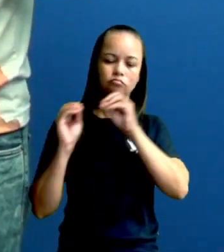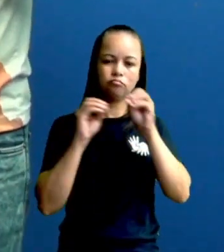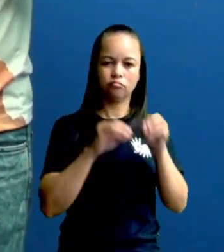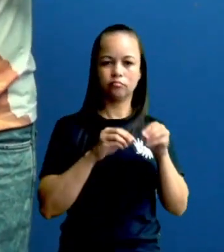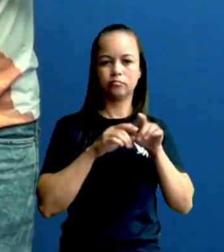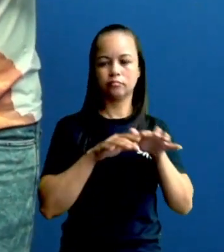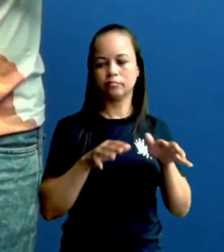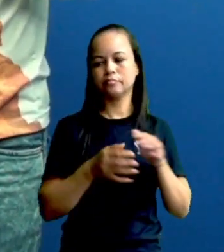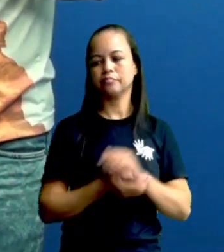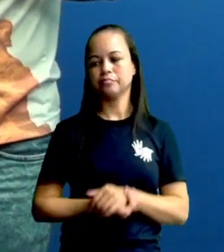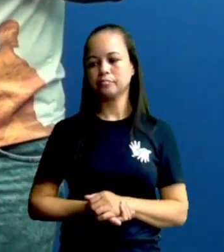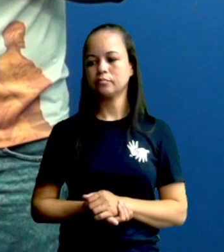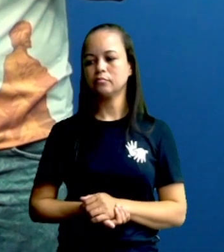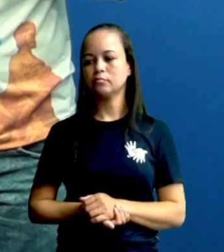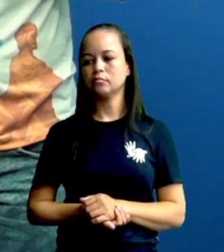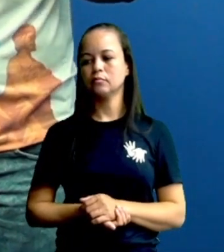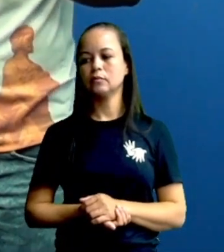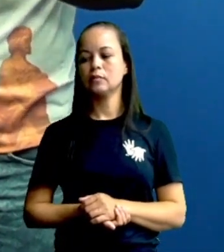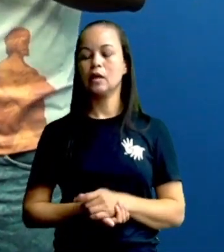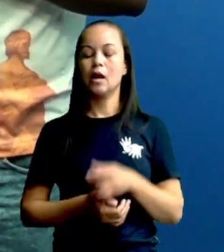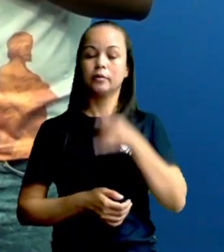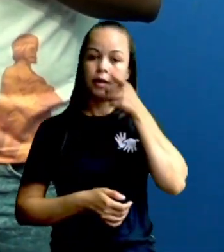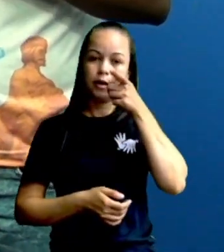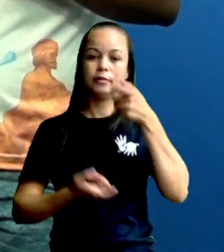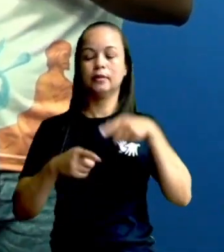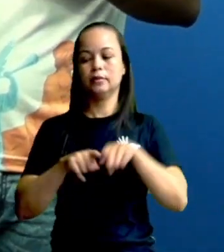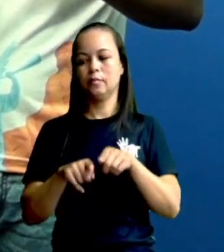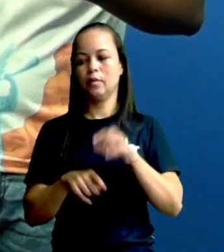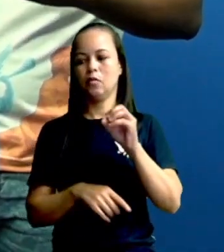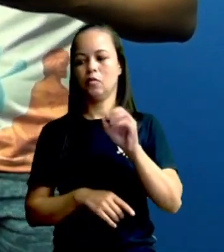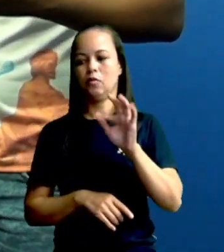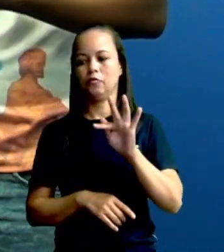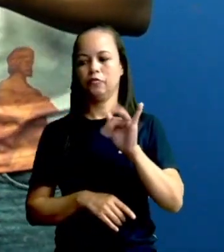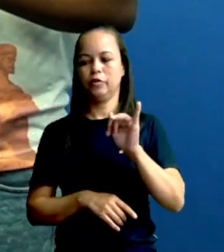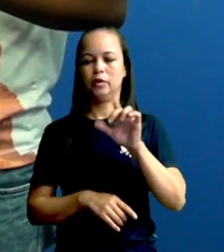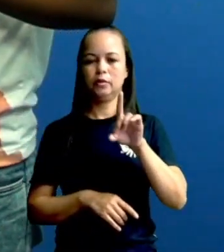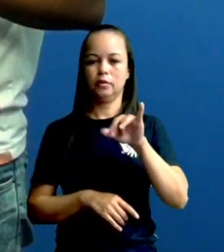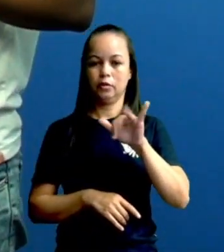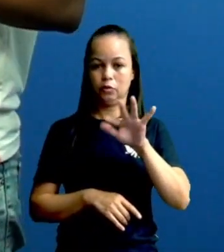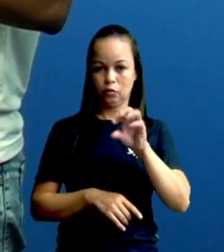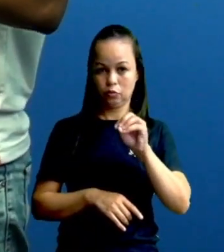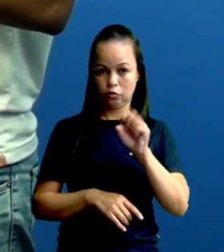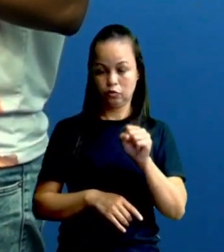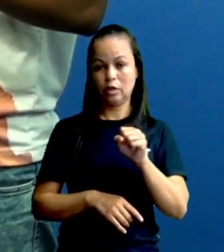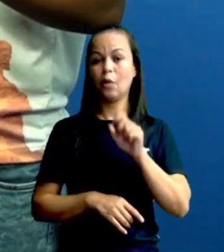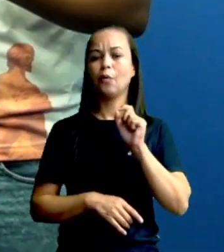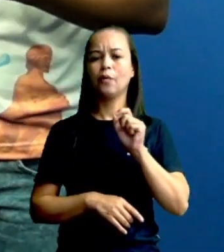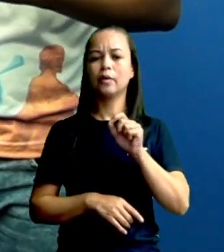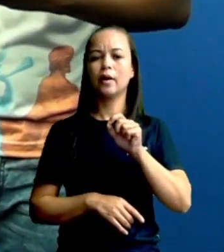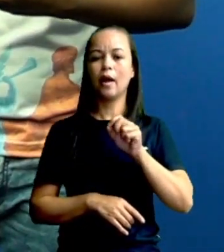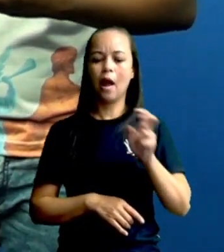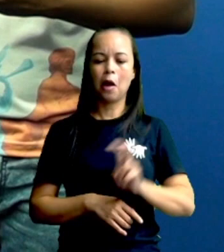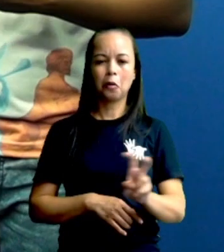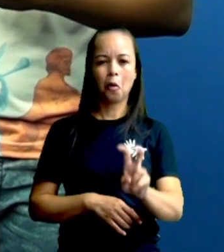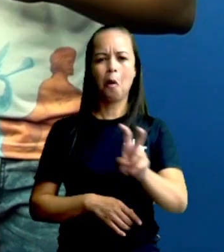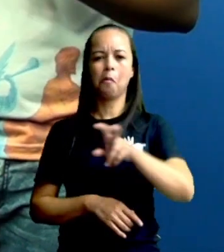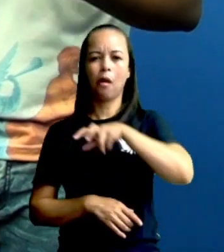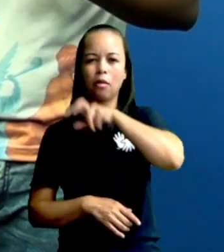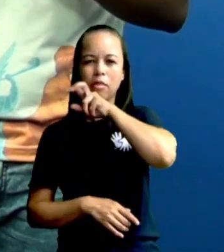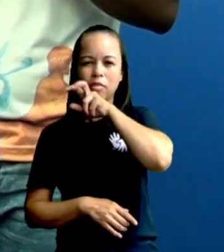Outra coisa muito interessante são os ofídeos, né? As cobras e serpentes. São uma coisa muito bacana de se estudar e de